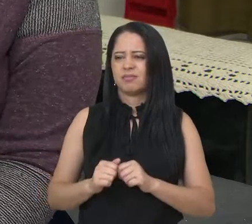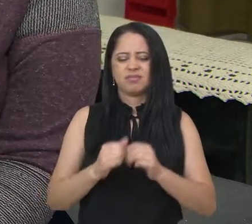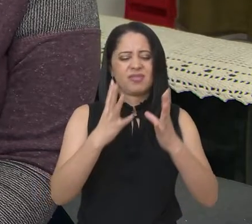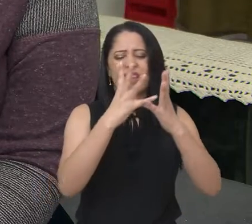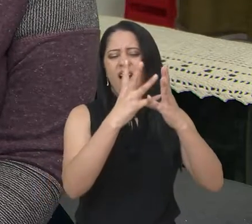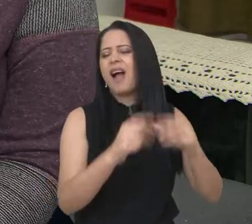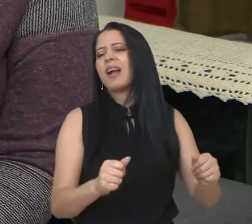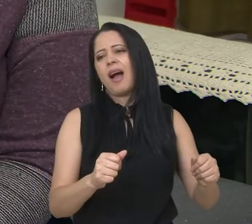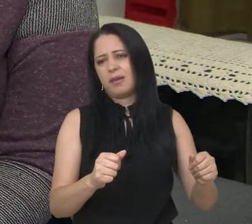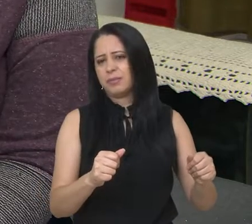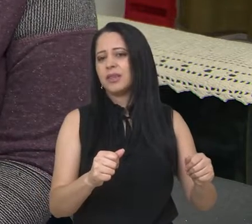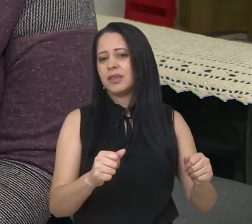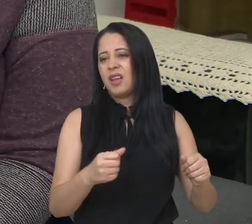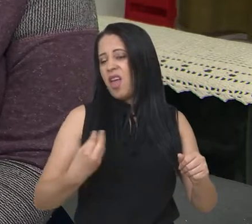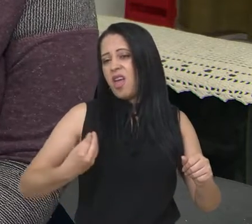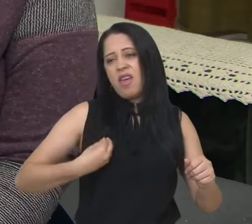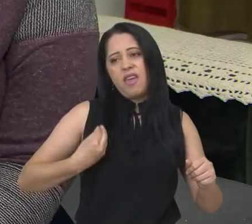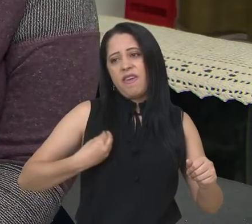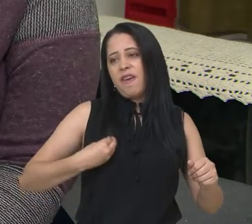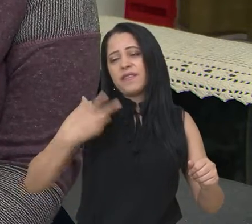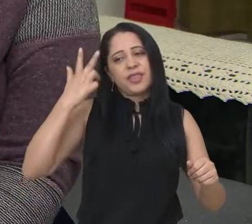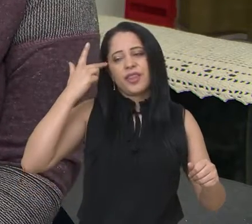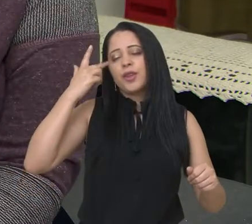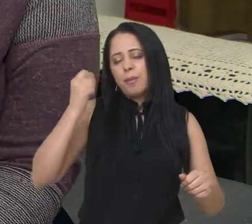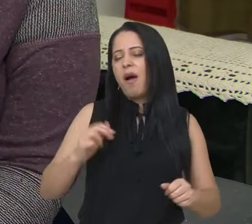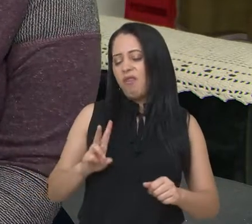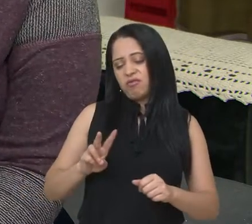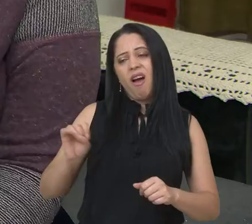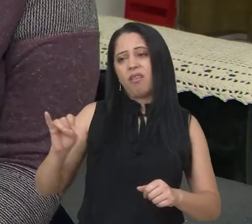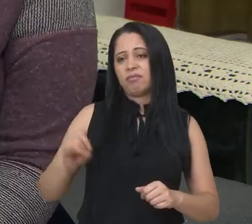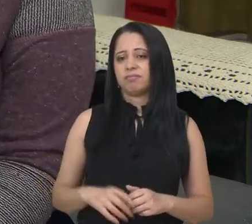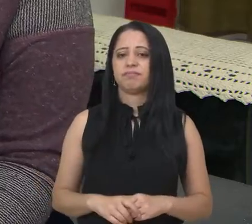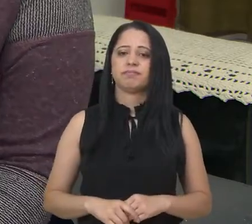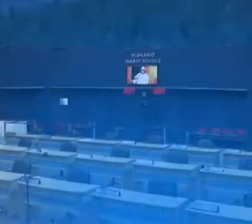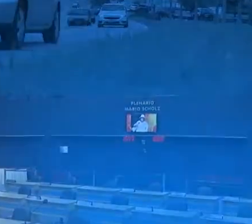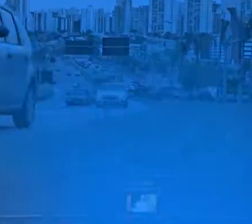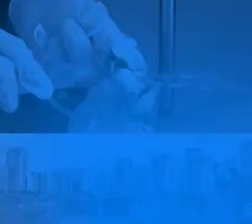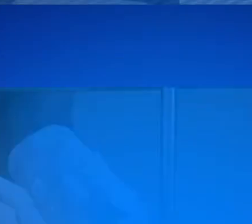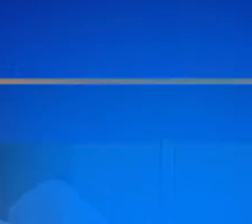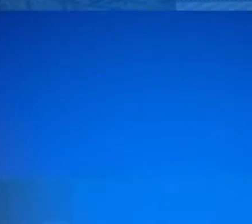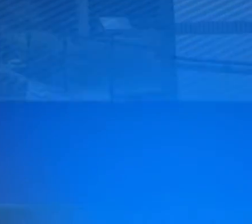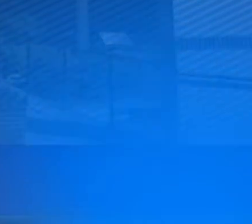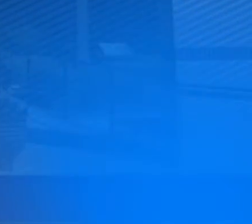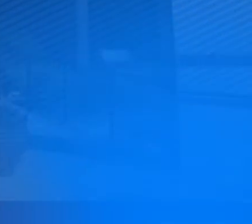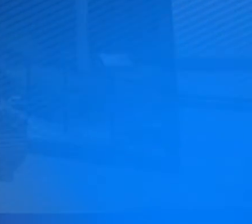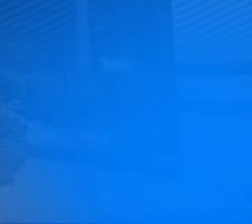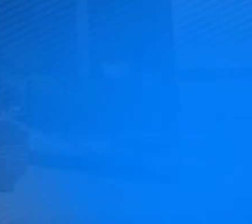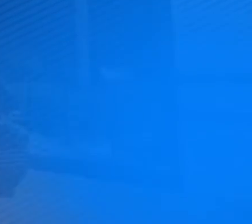logo acaba e a gente leva uma vida normal.